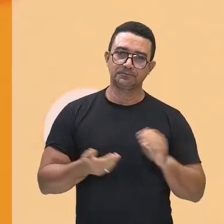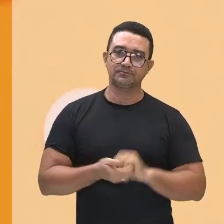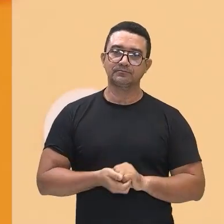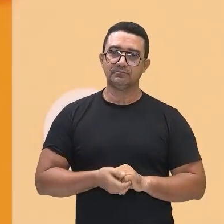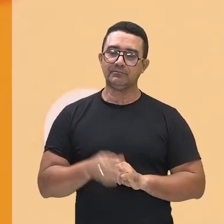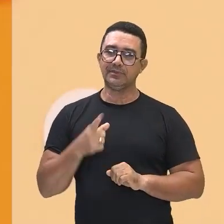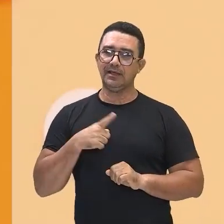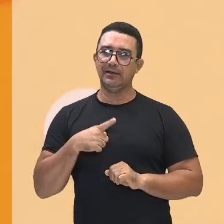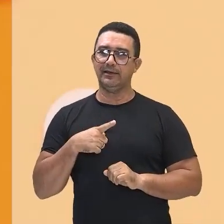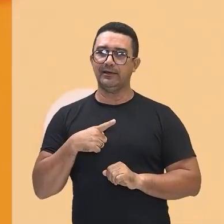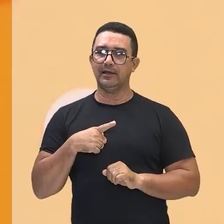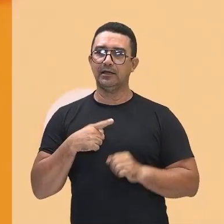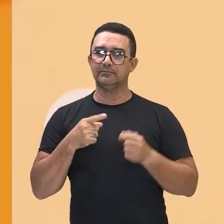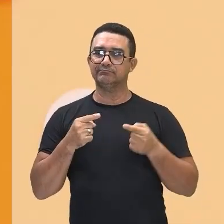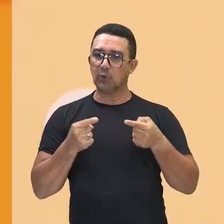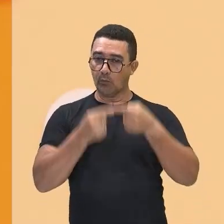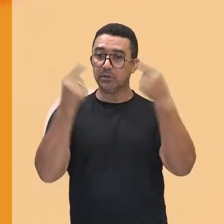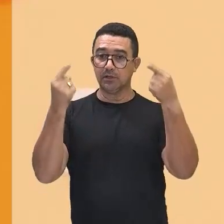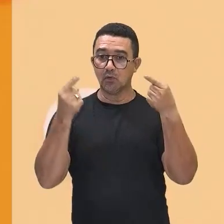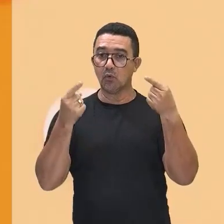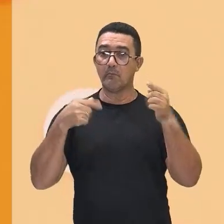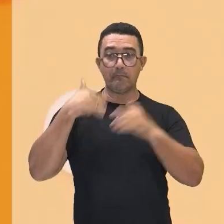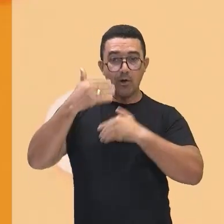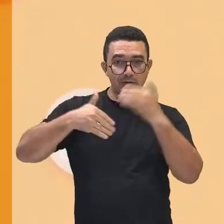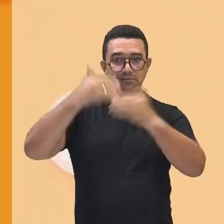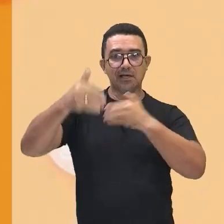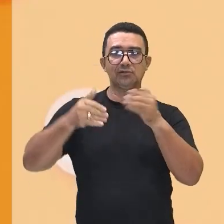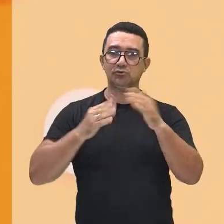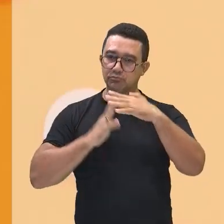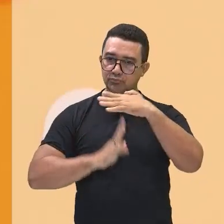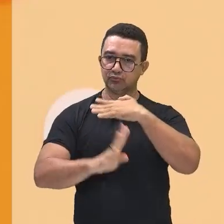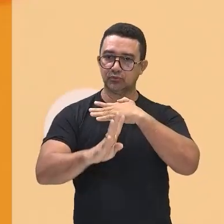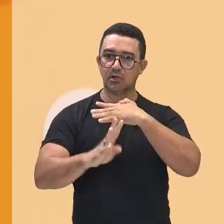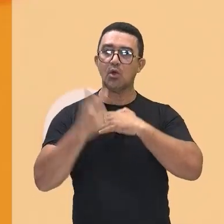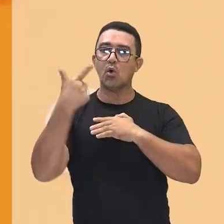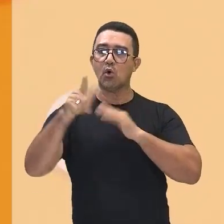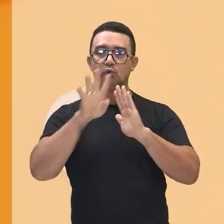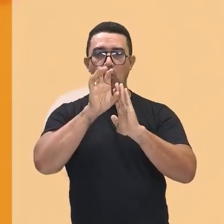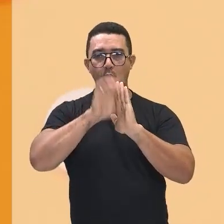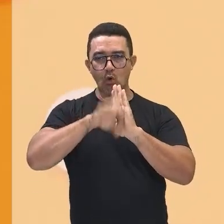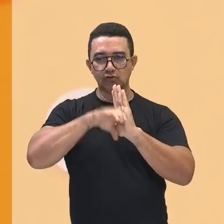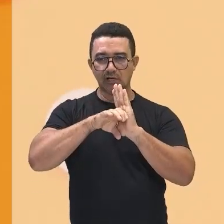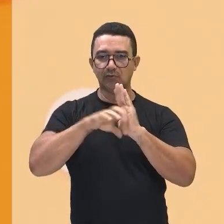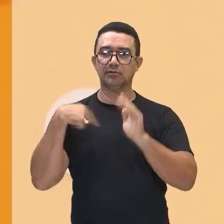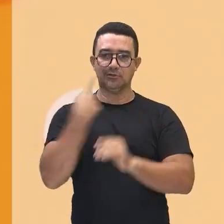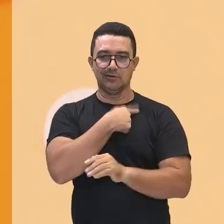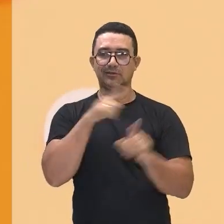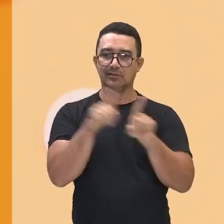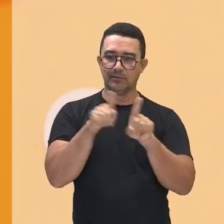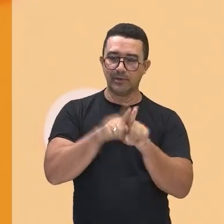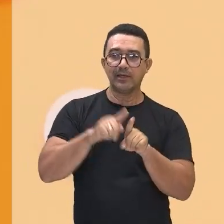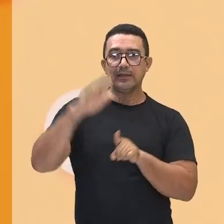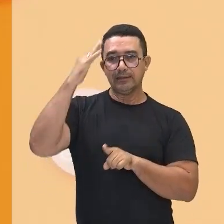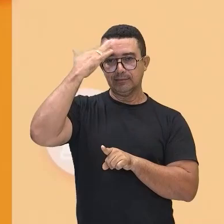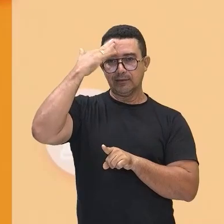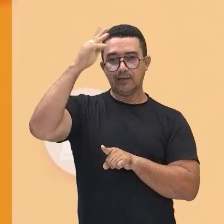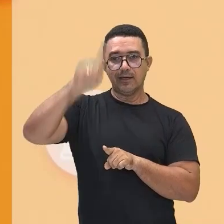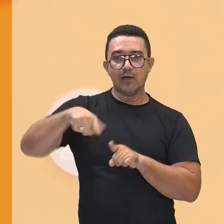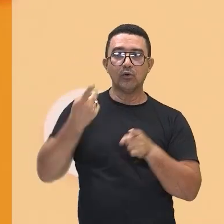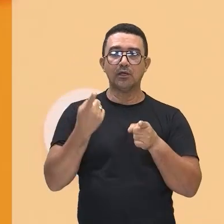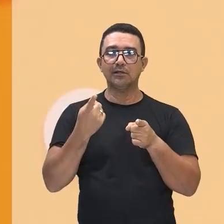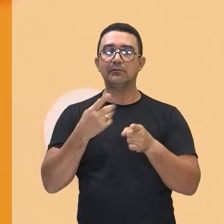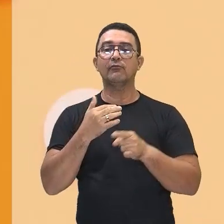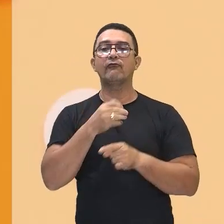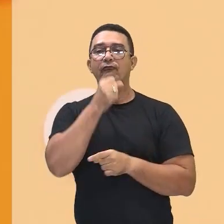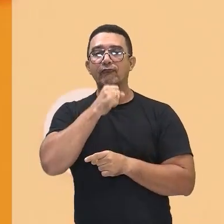ao processo de migração. Mas também um outro conceito que a gente tem que relembrar vai ser o quê? O de envelhecimento.